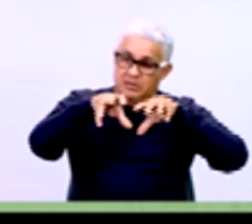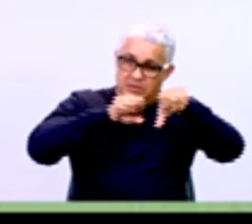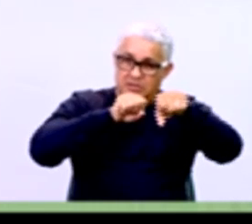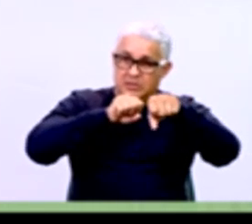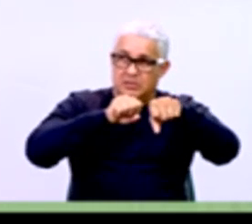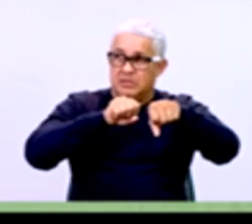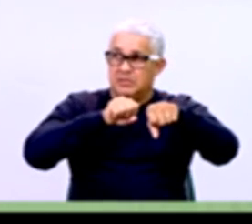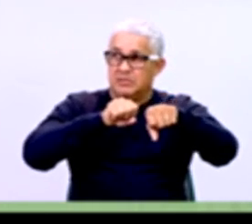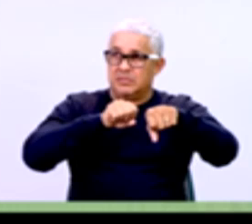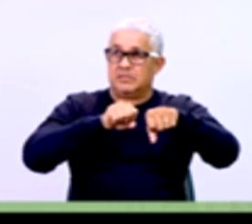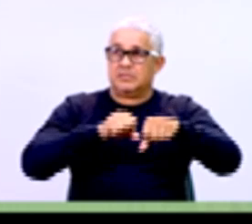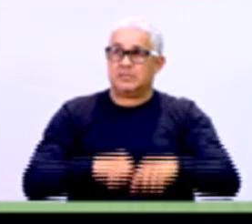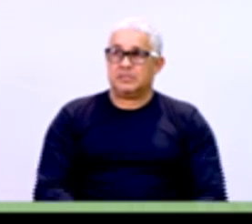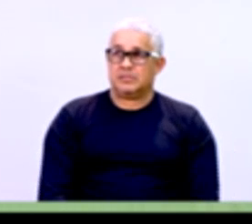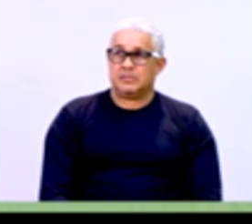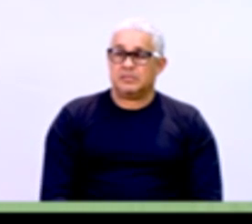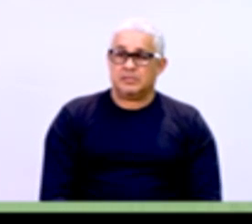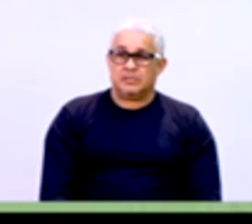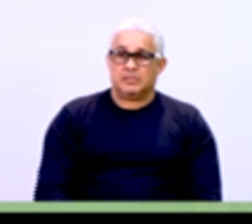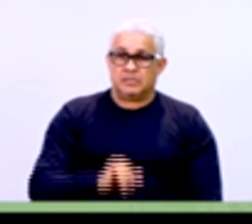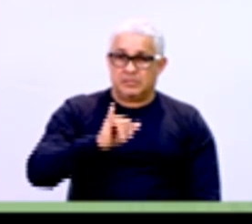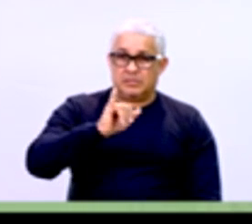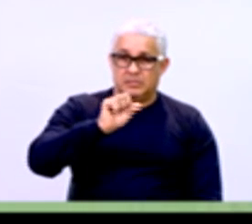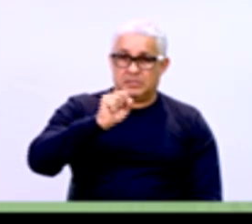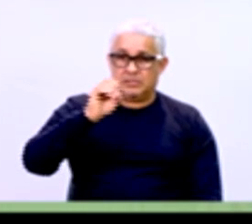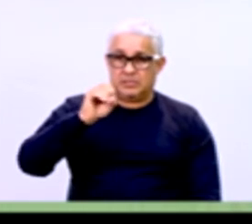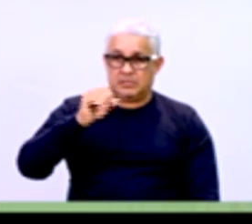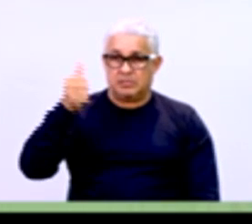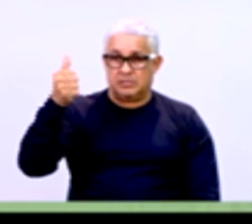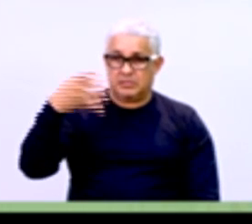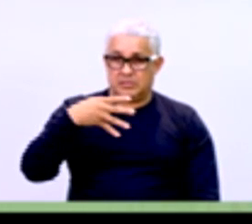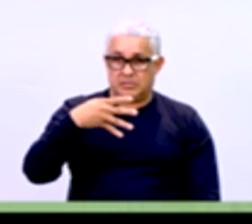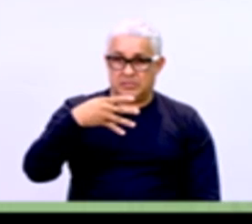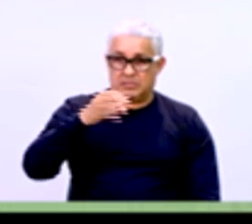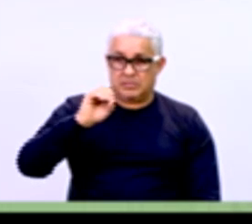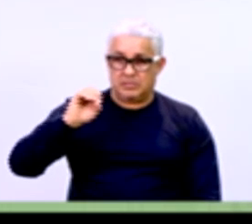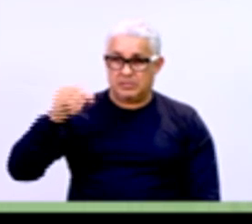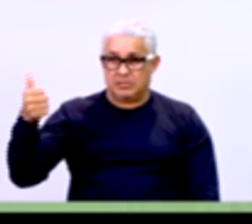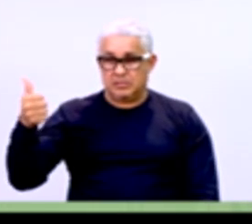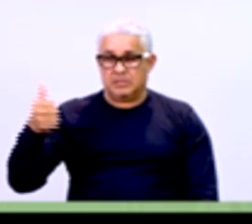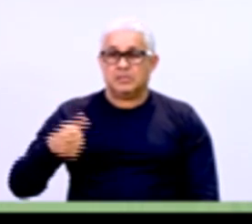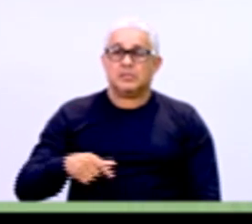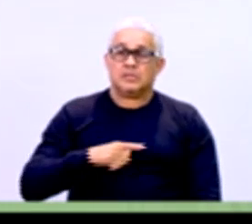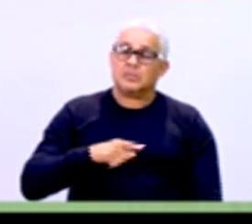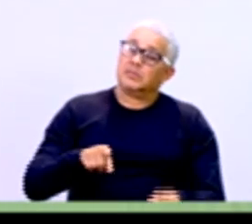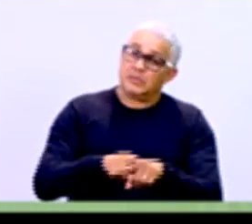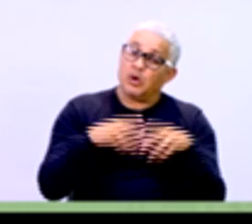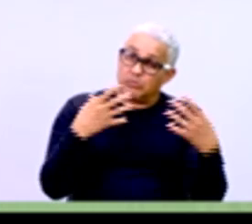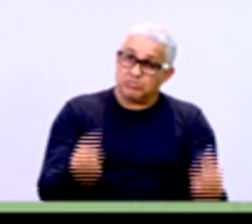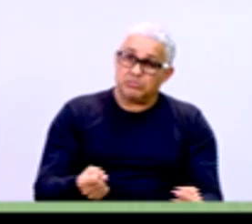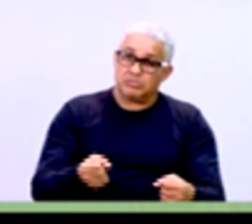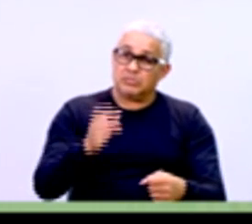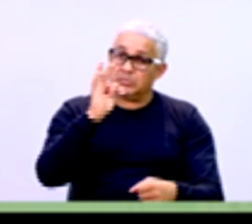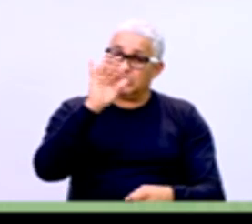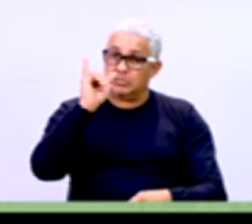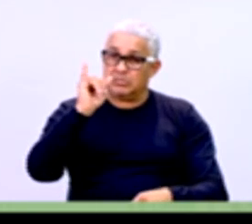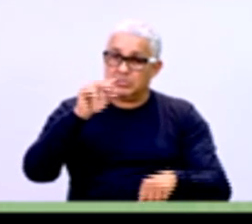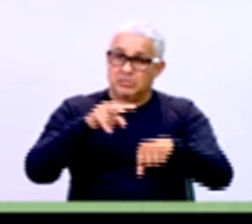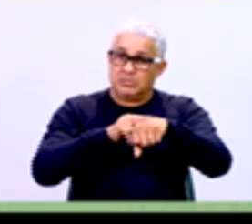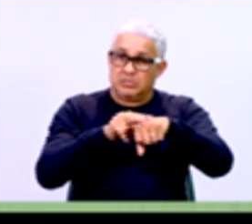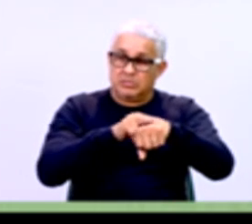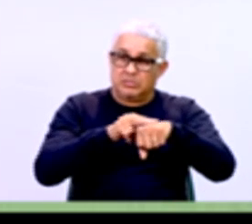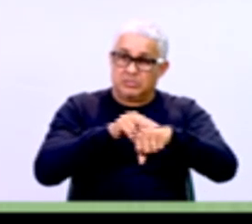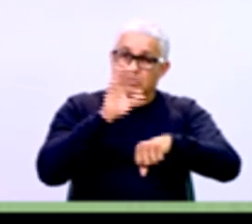certificação da ISO 14001, essa empresa ela aderiu também à TI Verde. Uma das propostas, uma